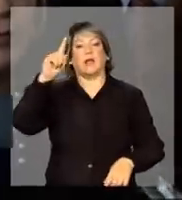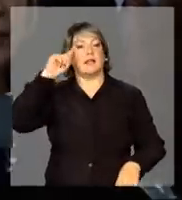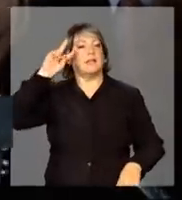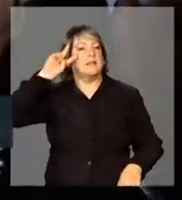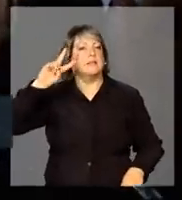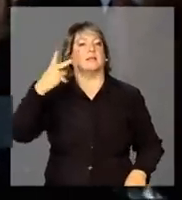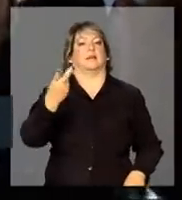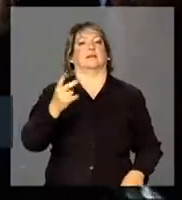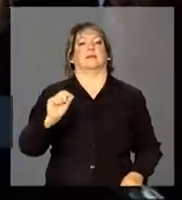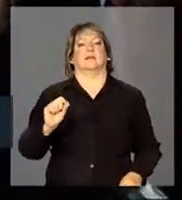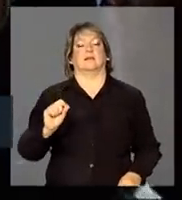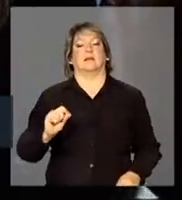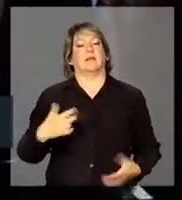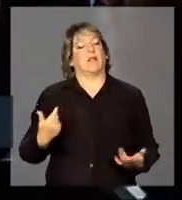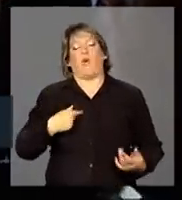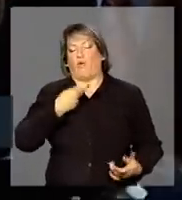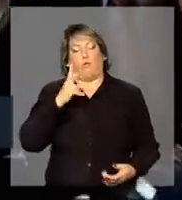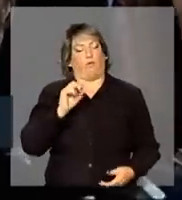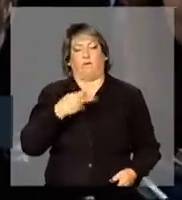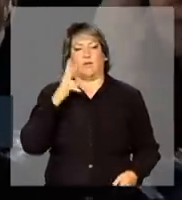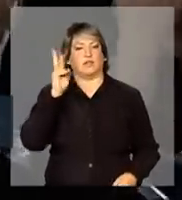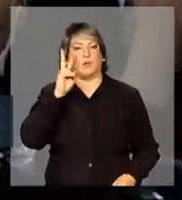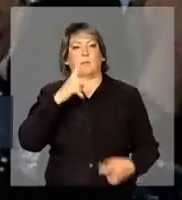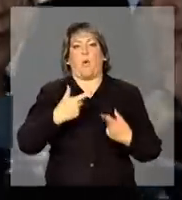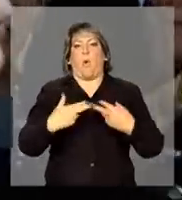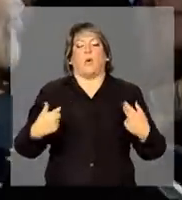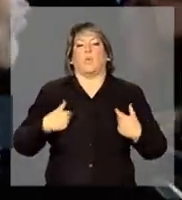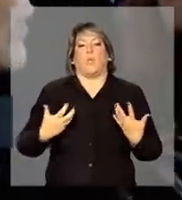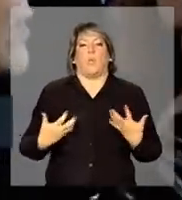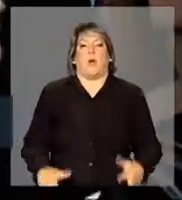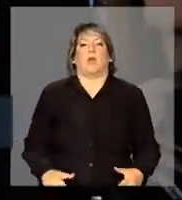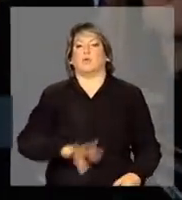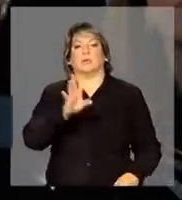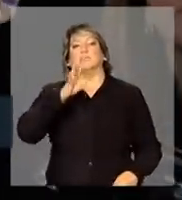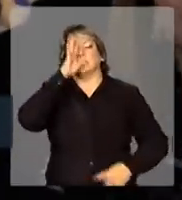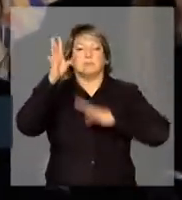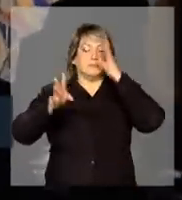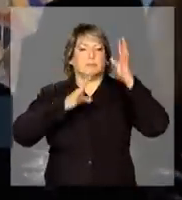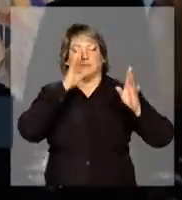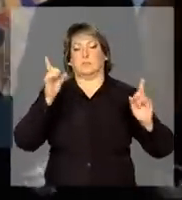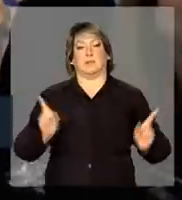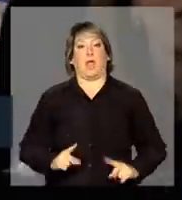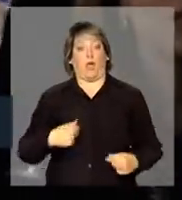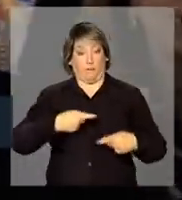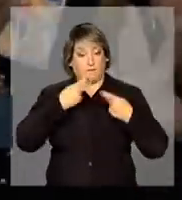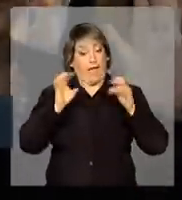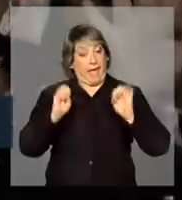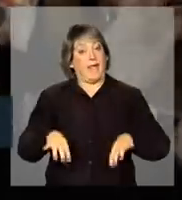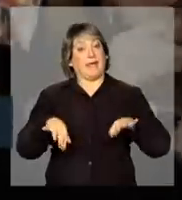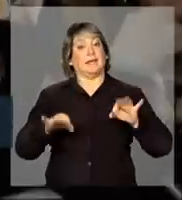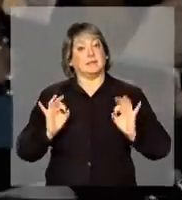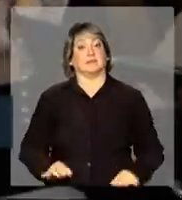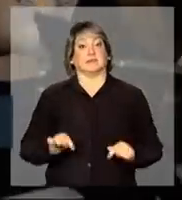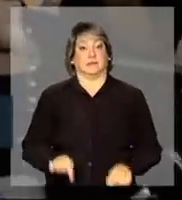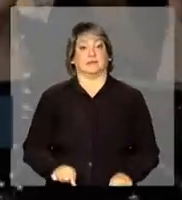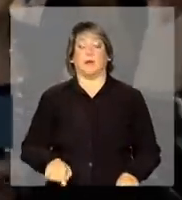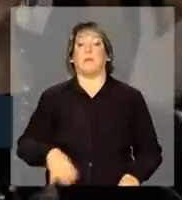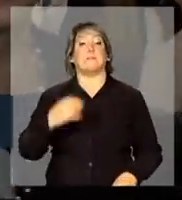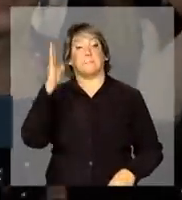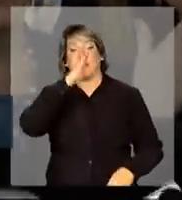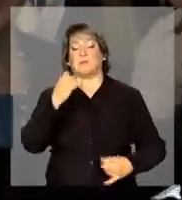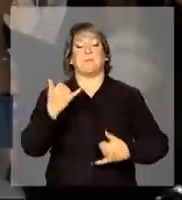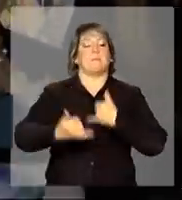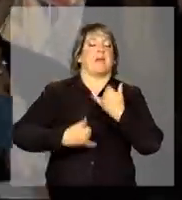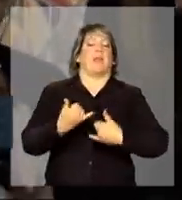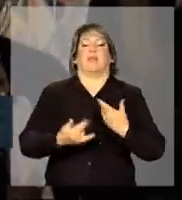vou falar sobre coisas que eu não quero ver distorcidas. Mas o que eu estou dizendo é isso. O Brasil não flerta.